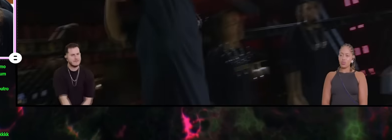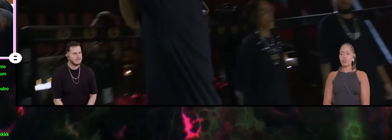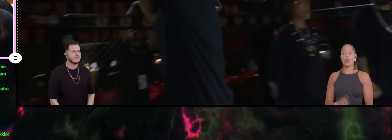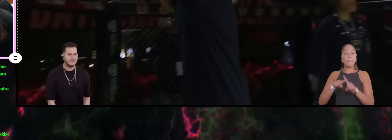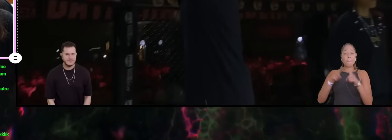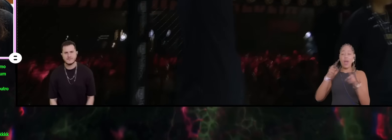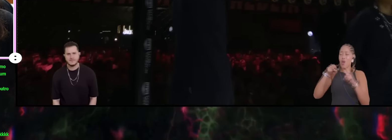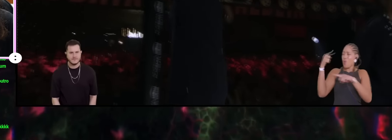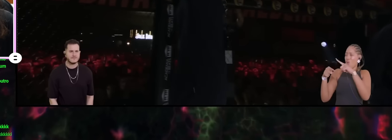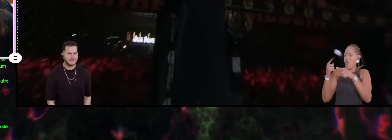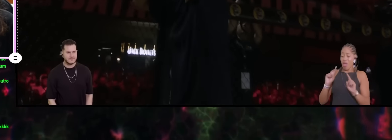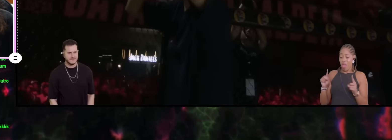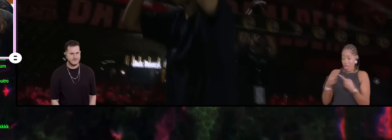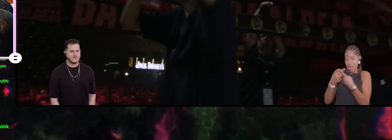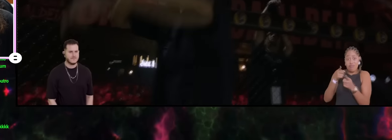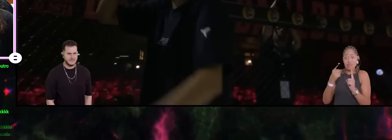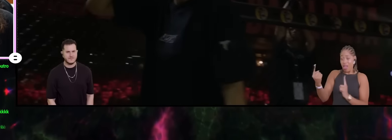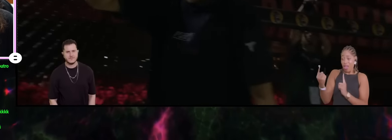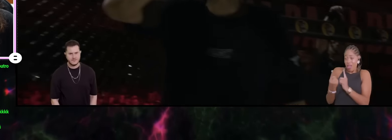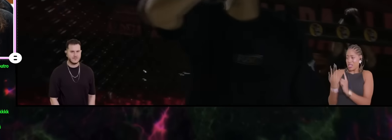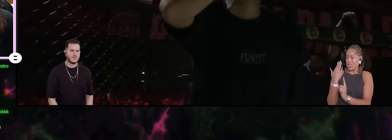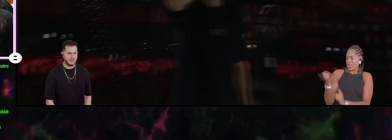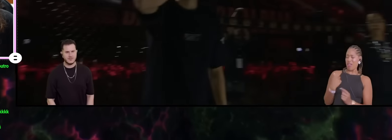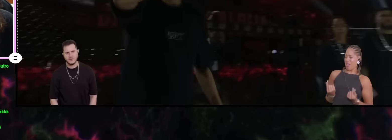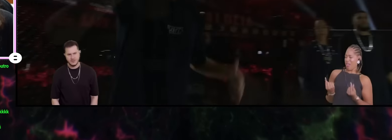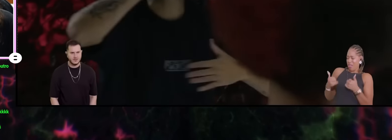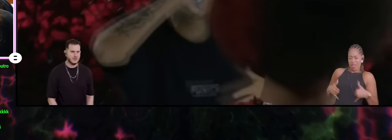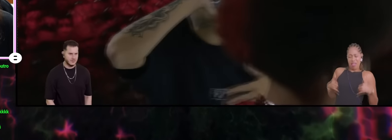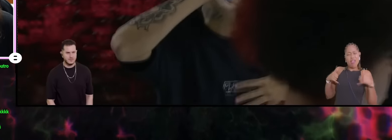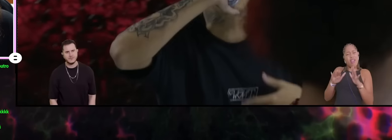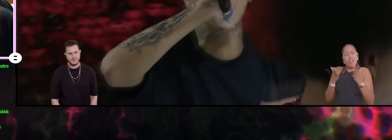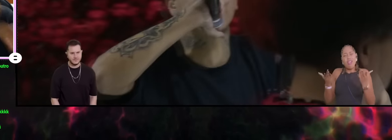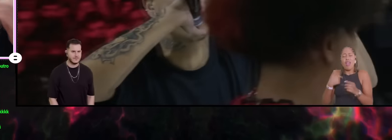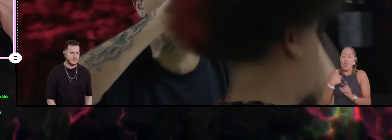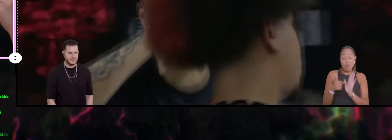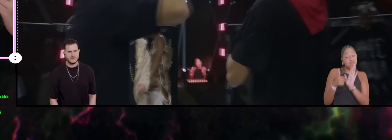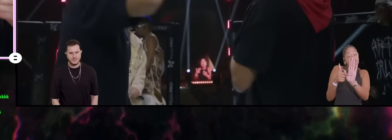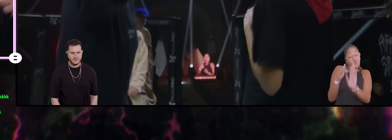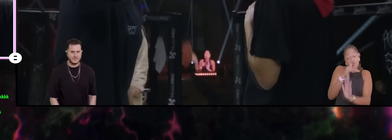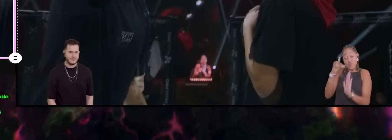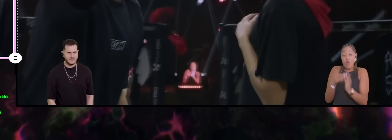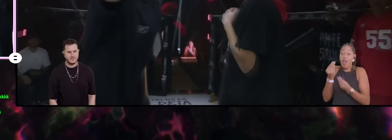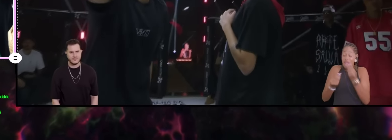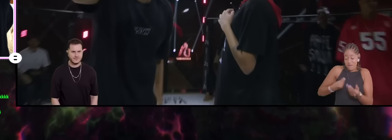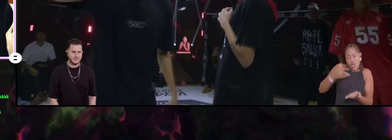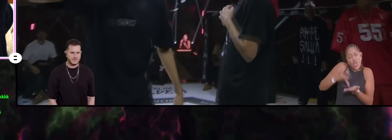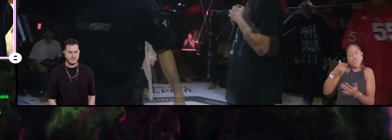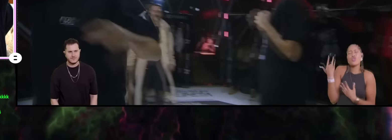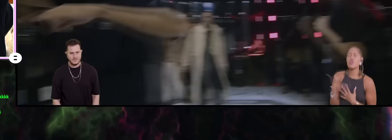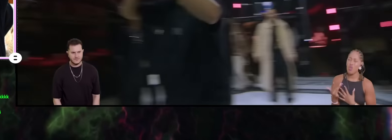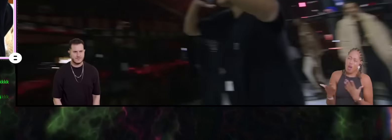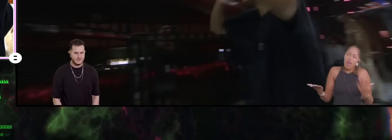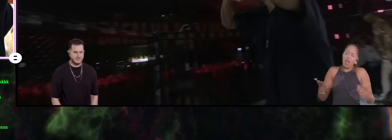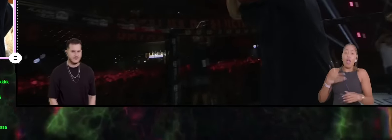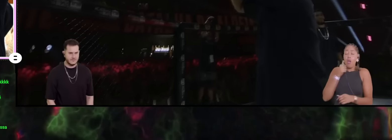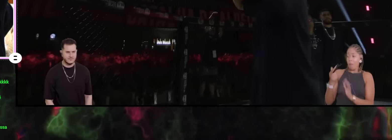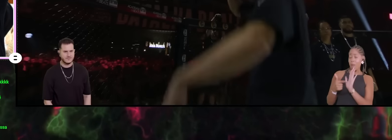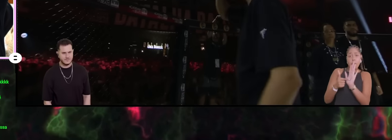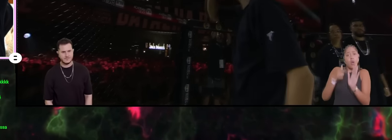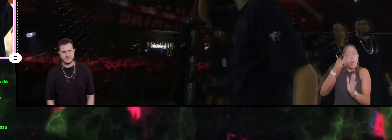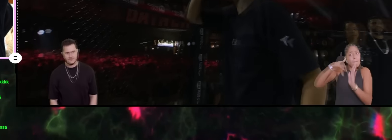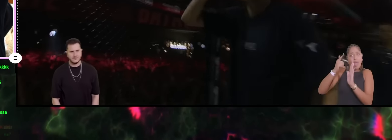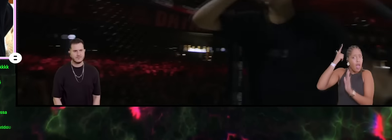Mas no outro round ele chegou e chamou de playboy. Então eu vou mostrar como a realidade dói. O Lil V mandou você